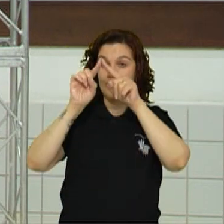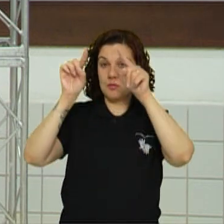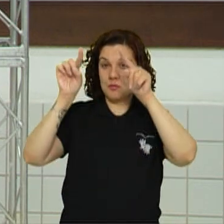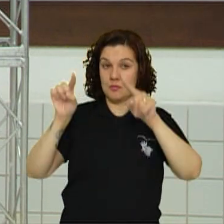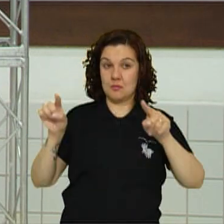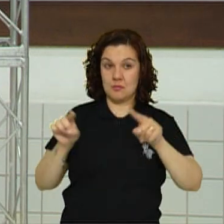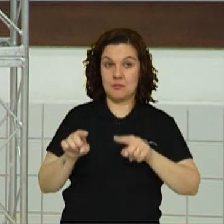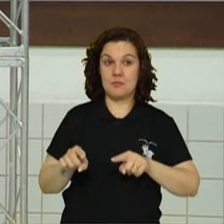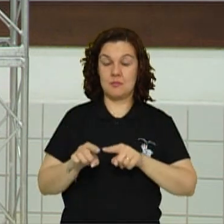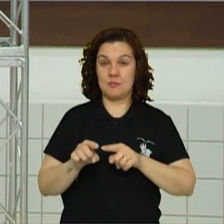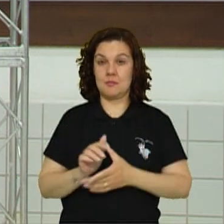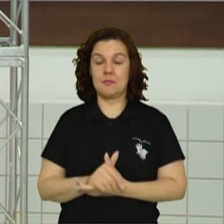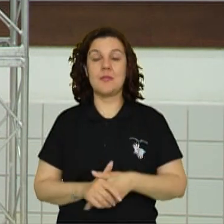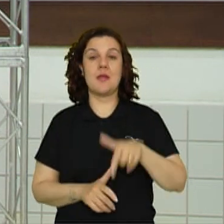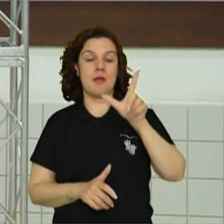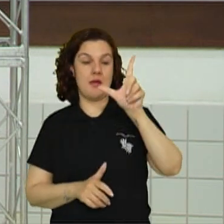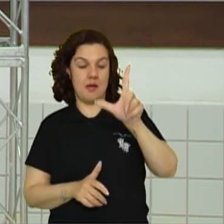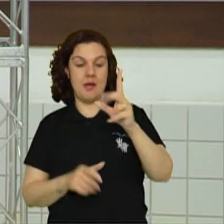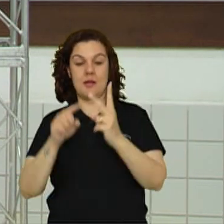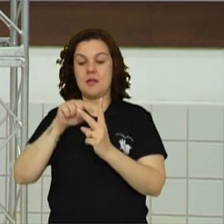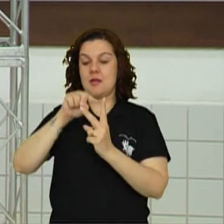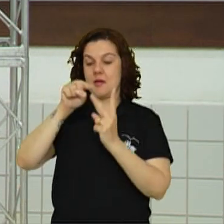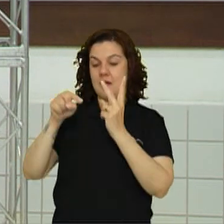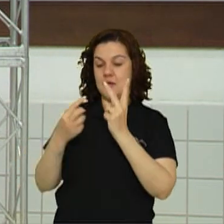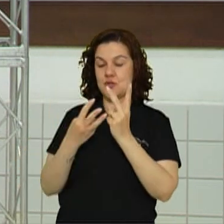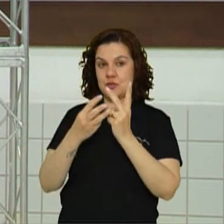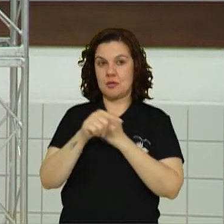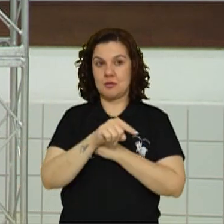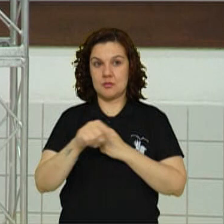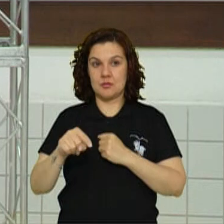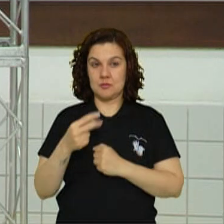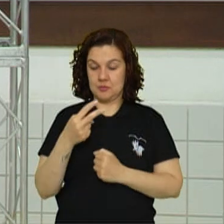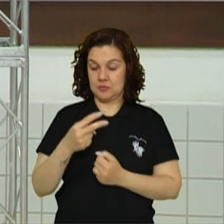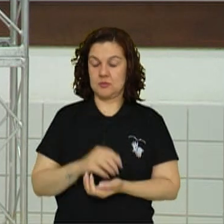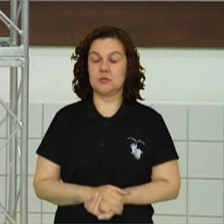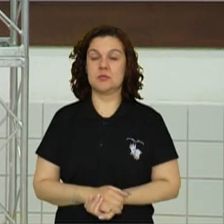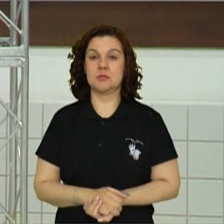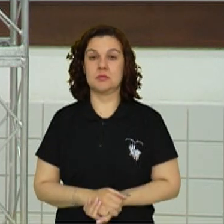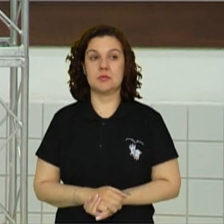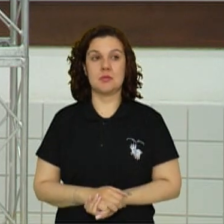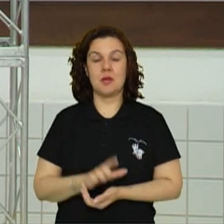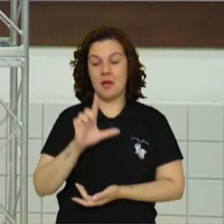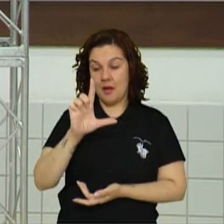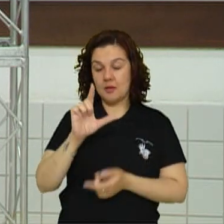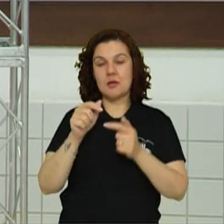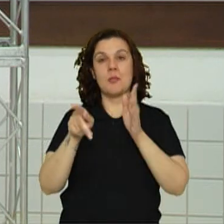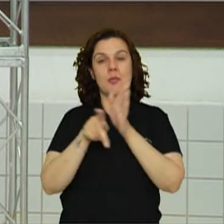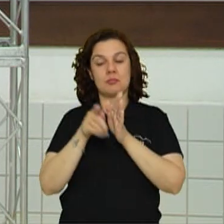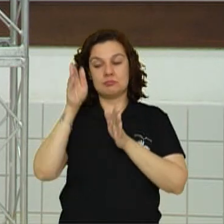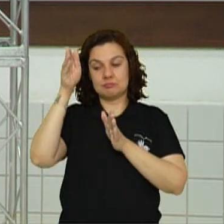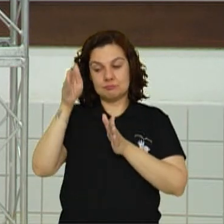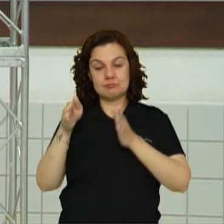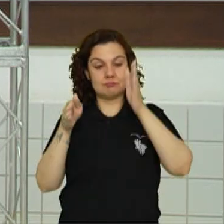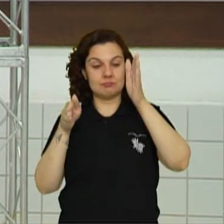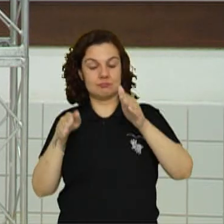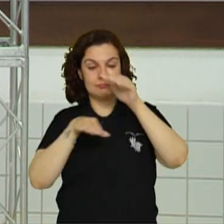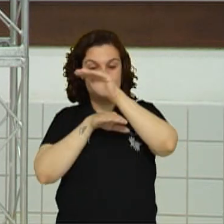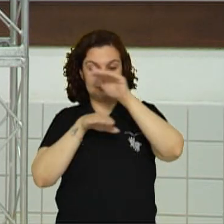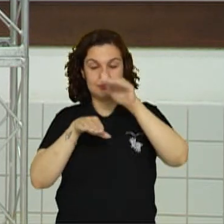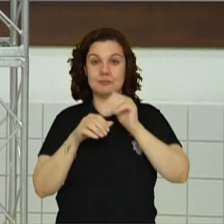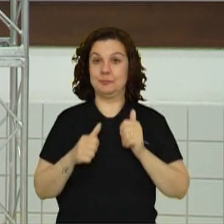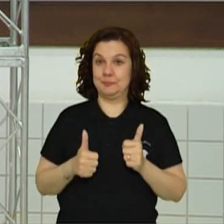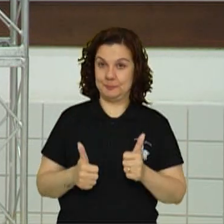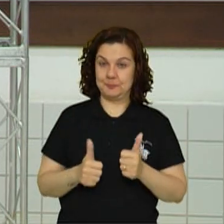hexágono, L vezes a raiz quadrada de 3 sobre 2. Lembrando que L é a medida do lado desse